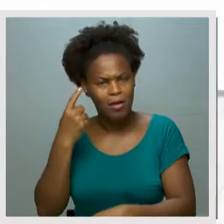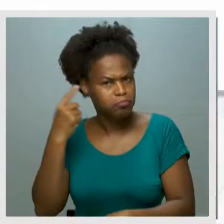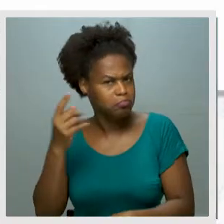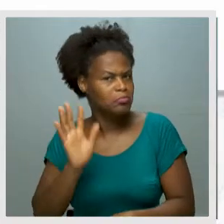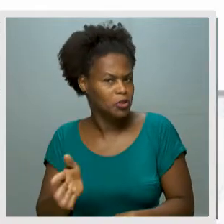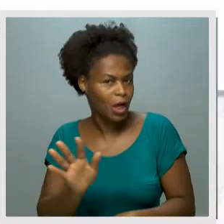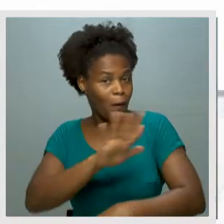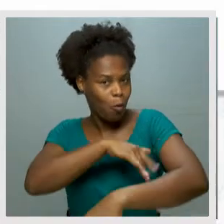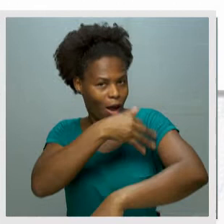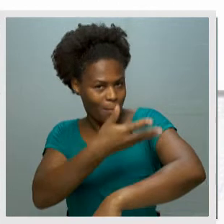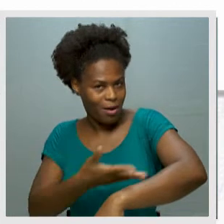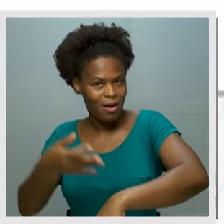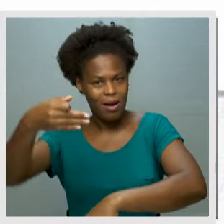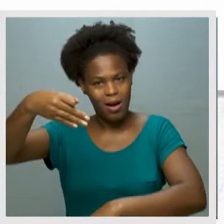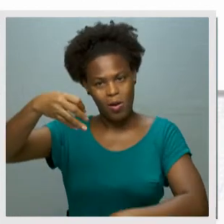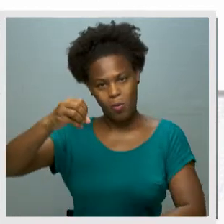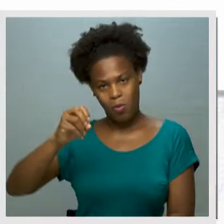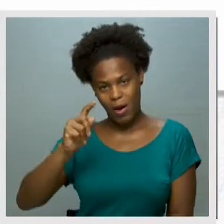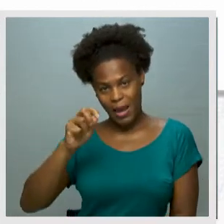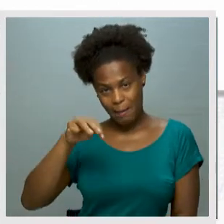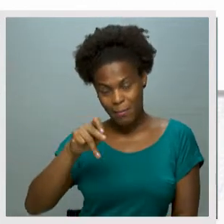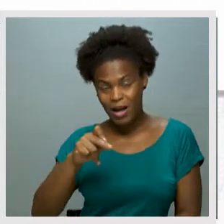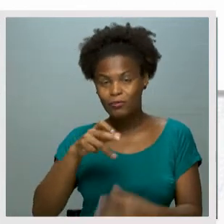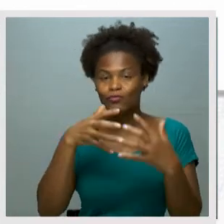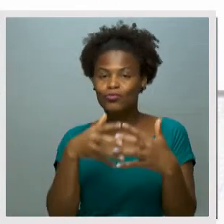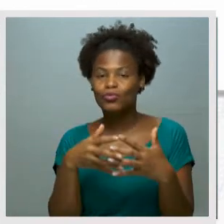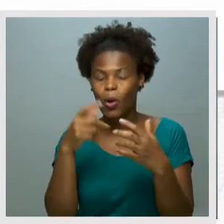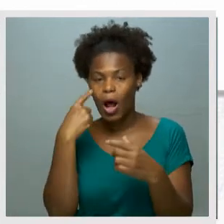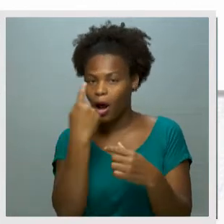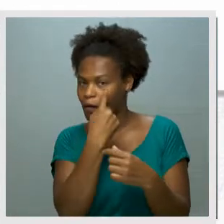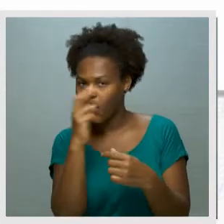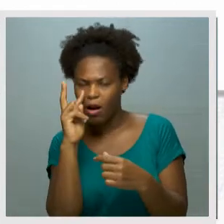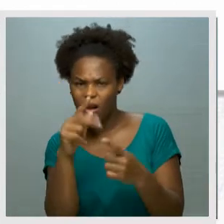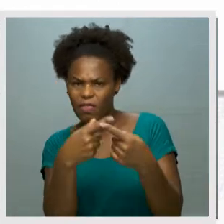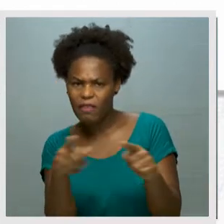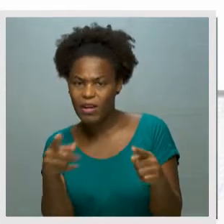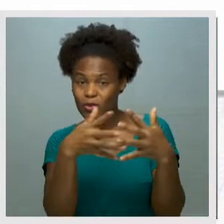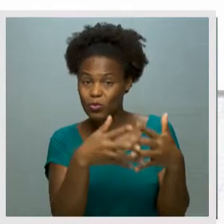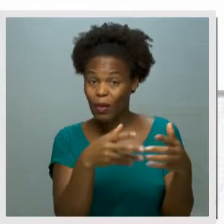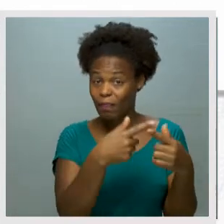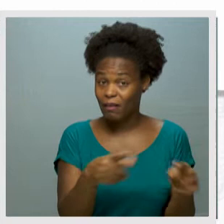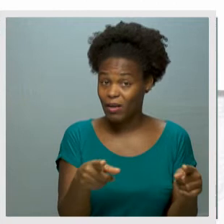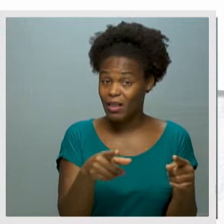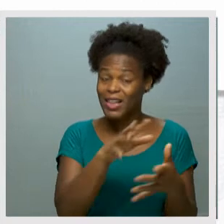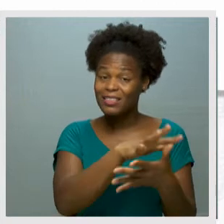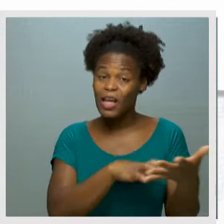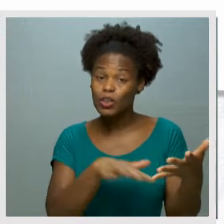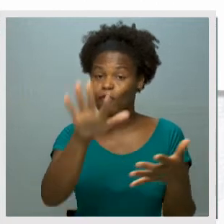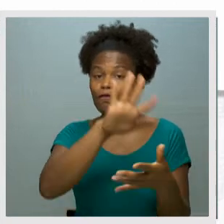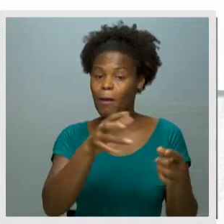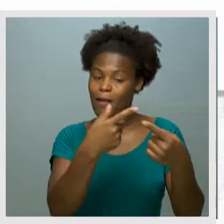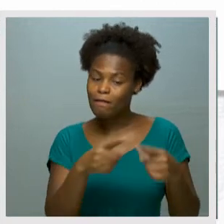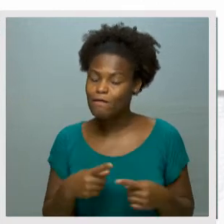falar, certamente, construídos com uma estrutura visual diferente. Poemas apresentam textos em formato de